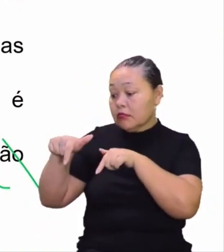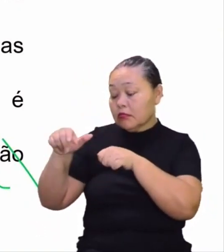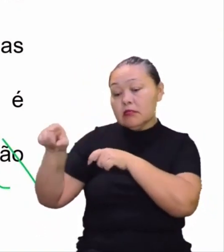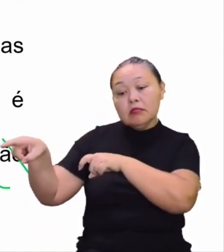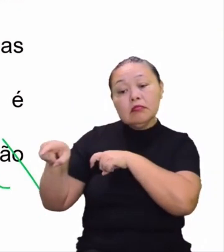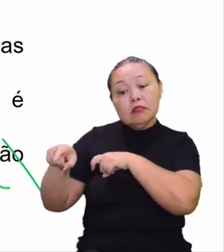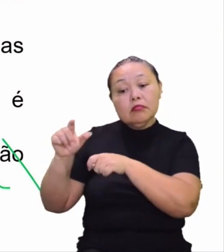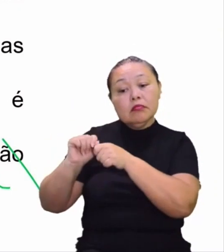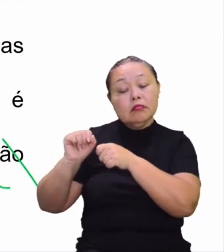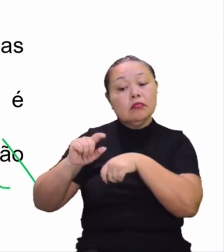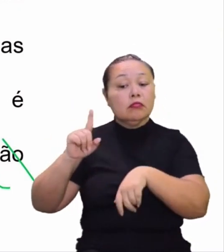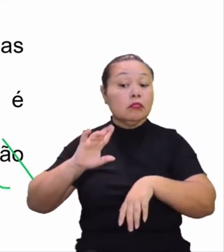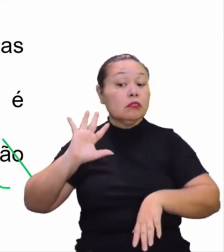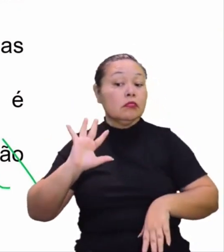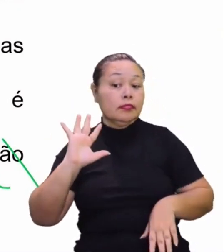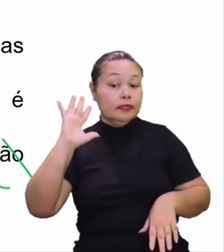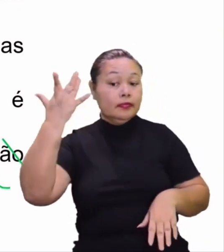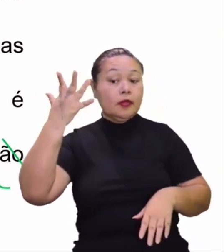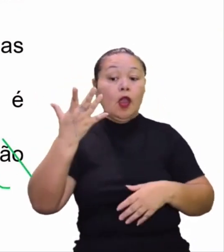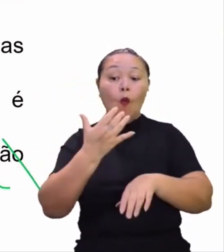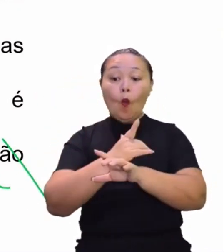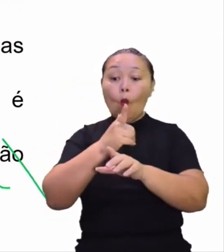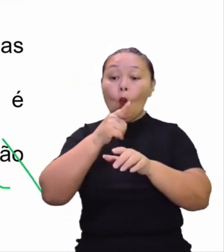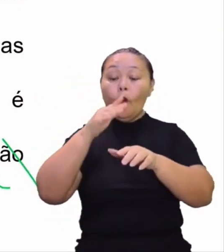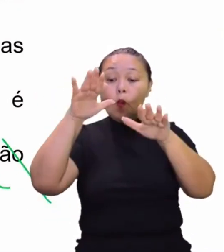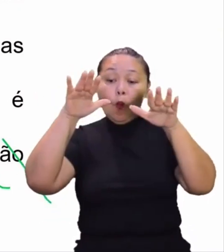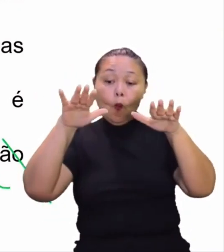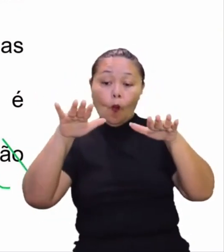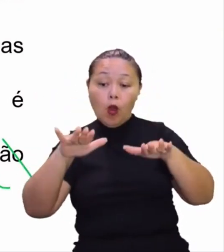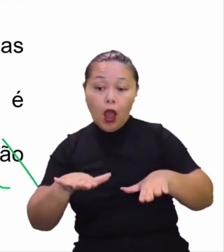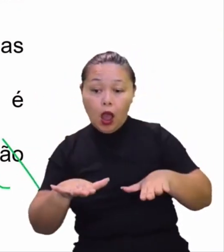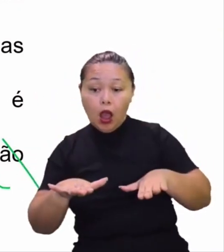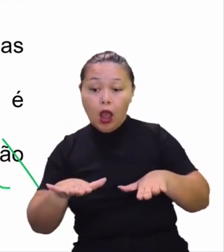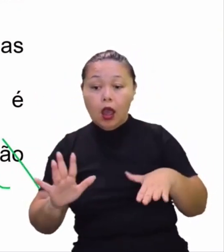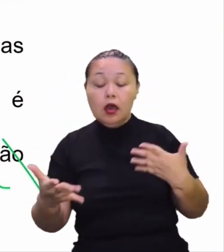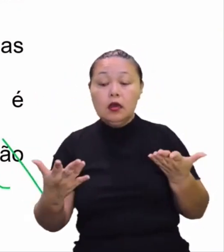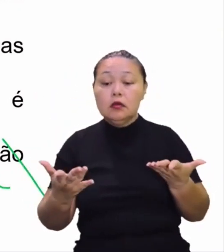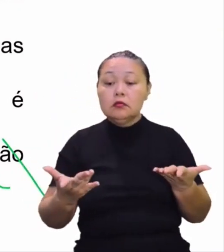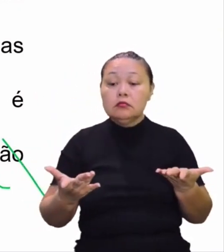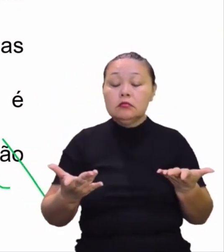for de repente num tempo aí de uma seca, e aí